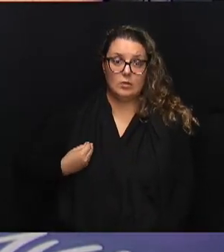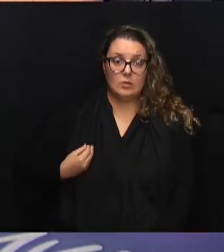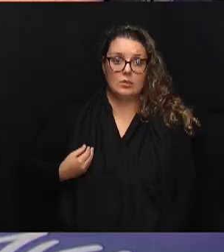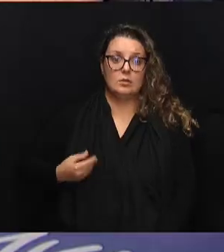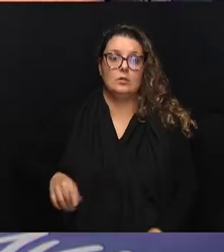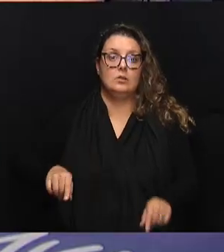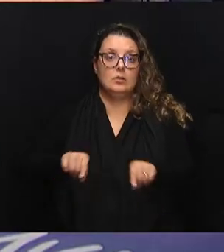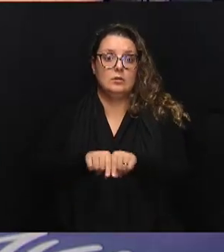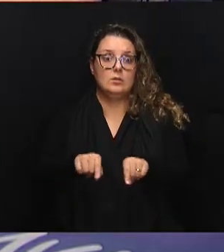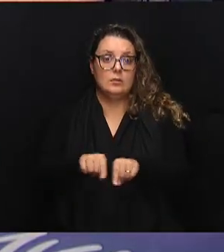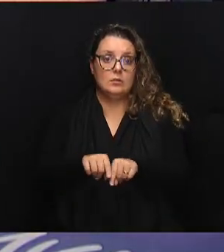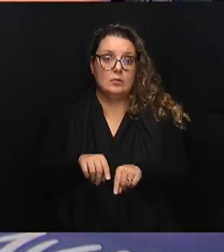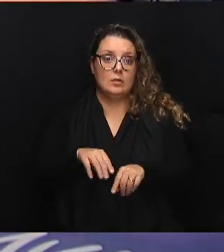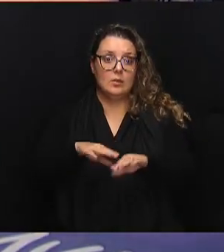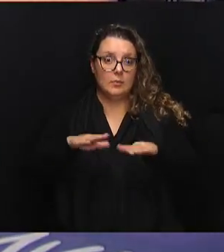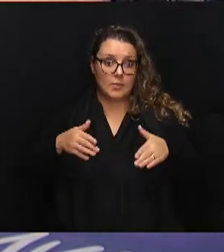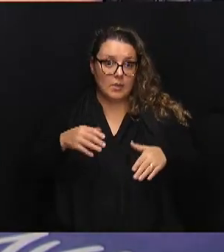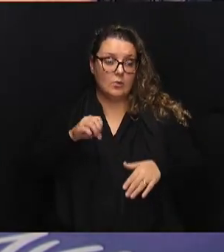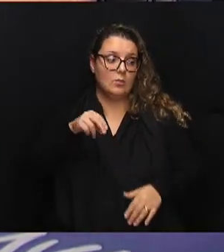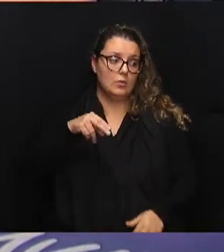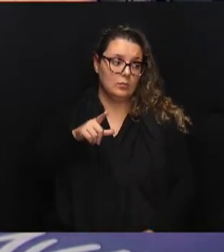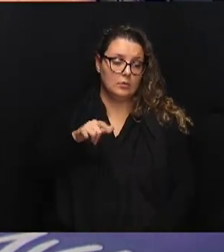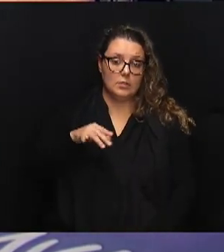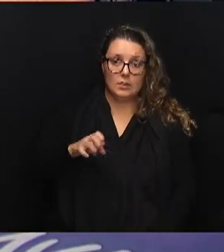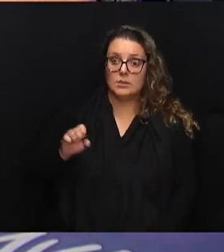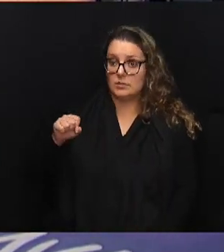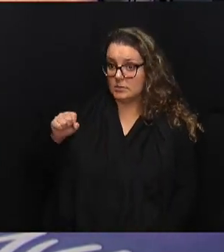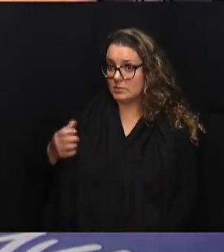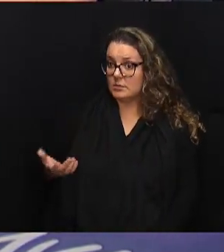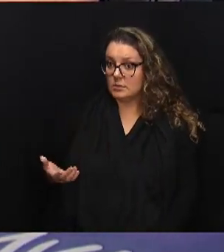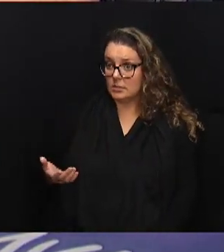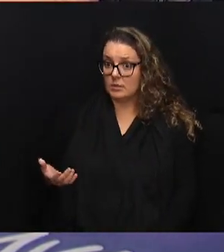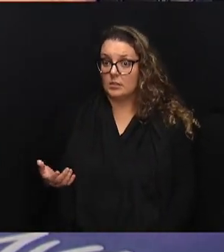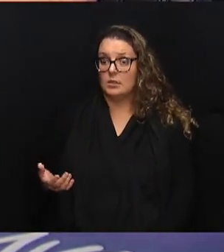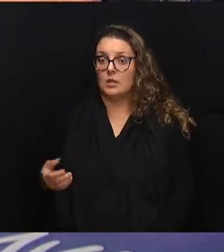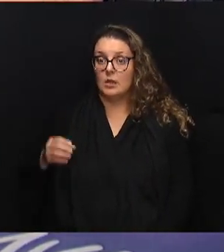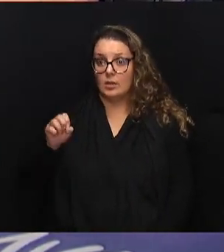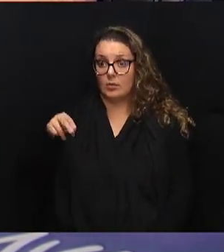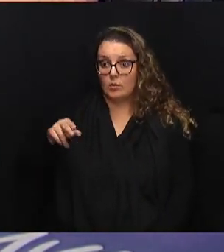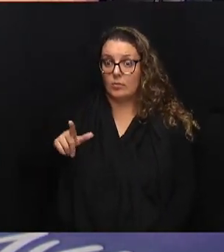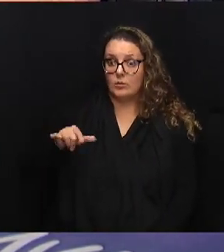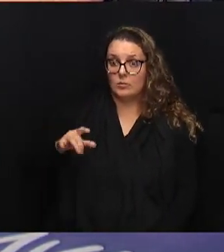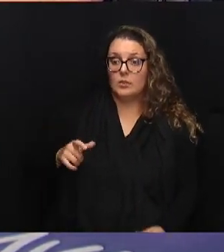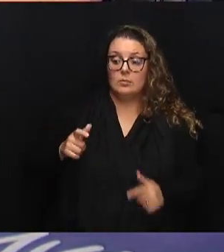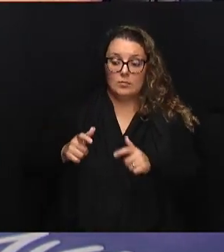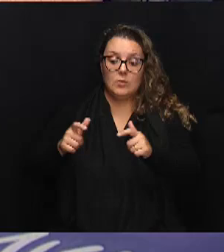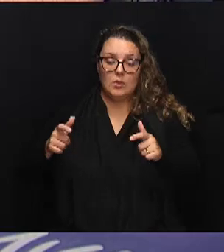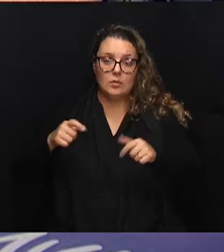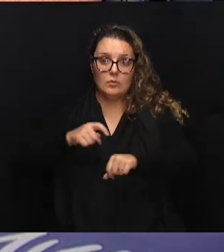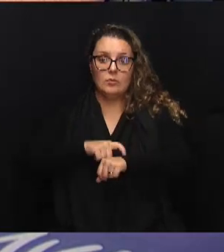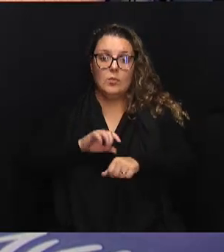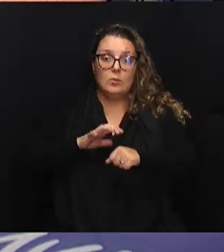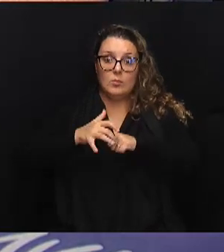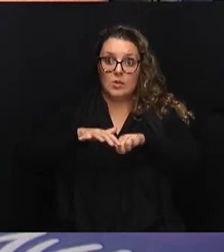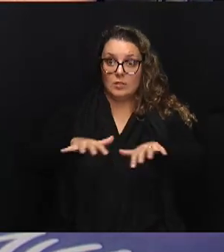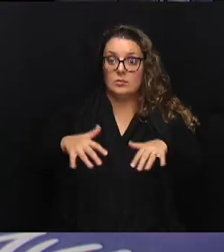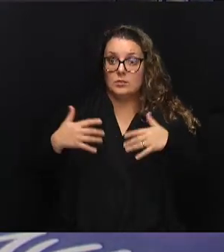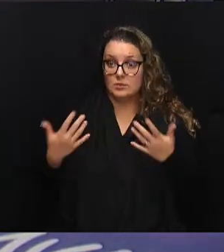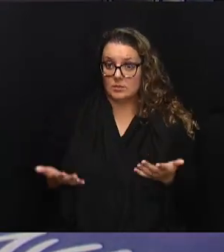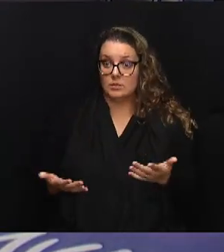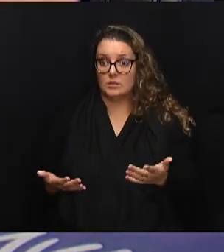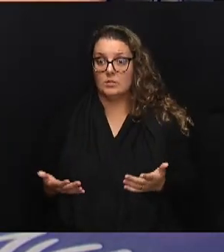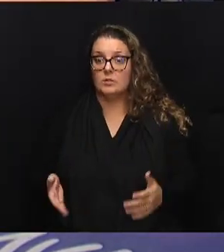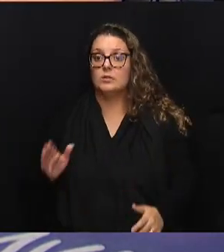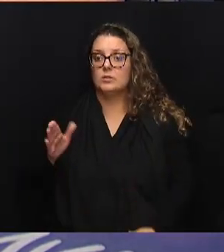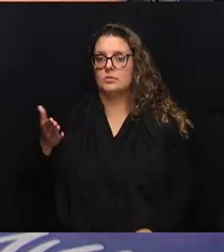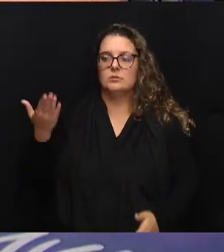gente tem muita mesa online também, né? Sim, então. A modalidade online, ela cresceu bastante durante a pandemia, né? Então, assim, ela já vinha